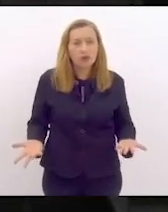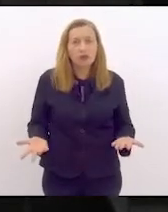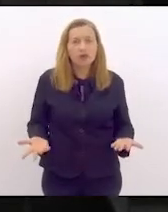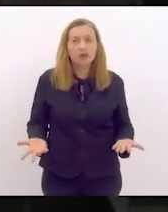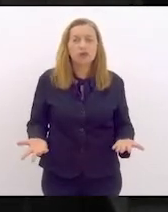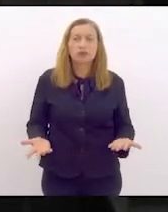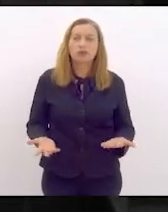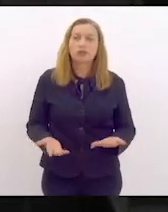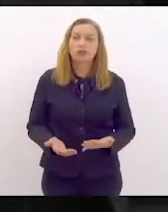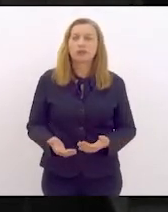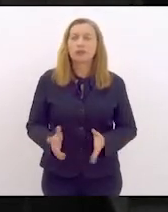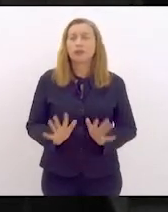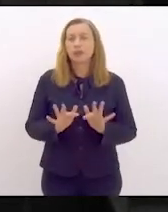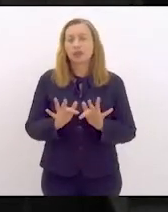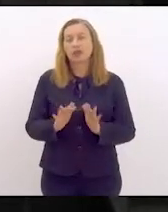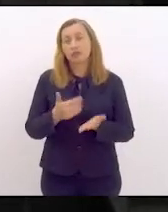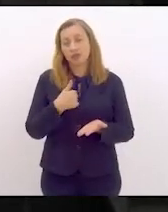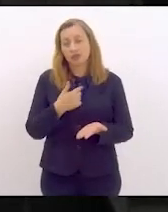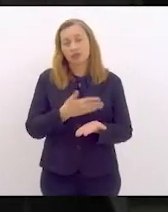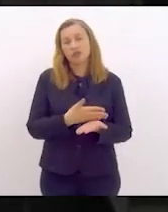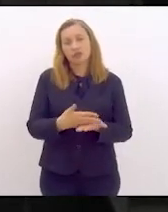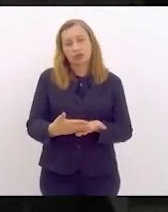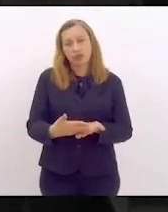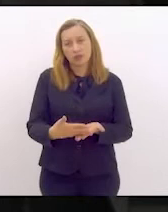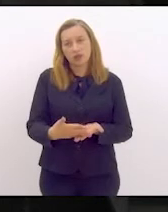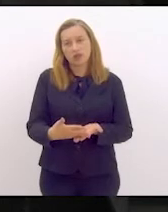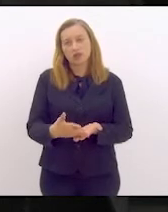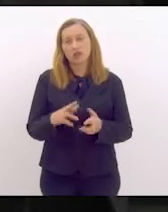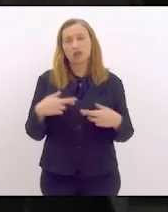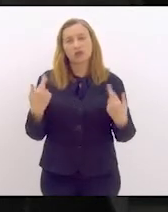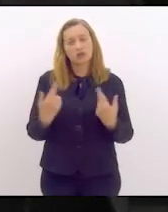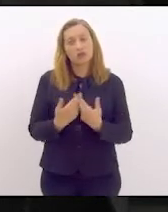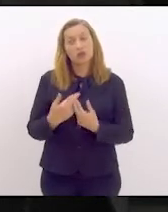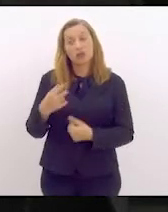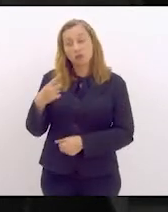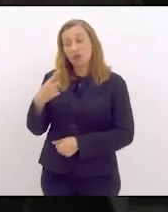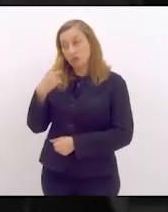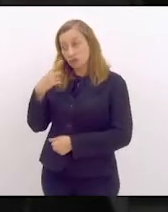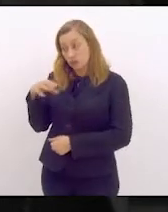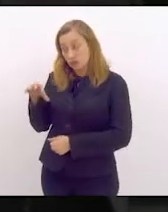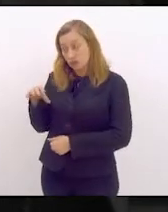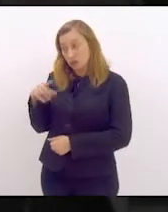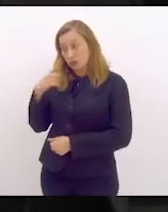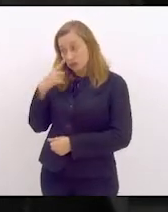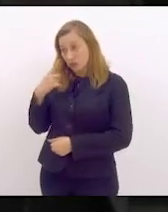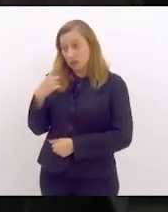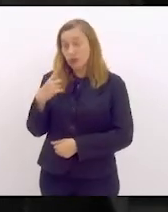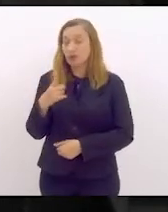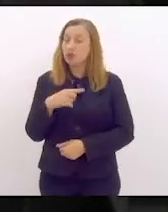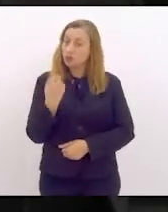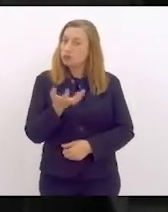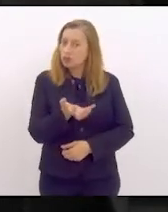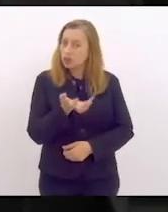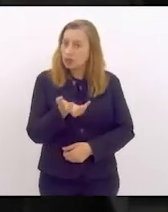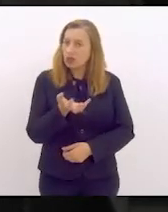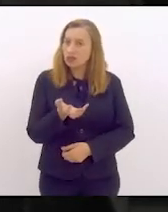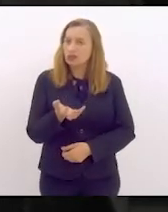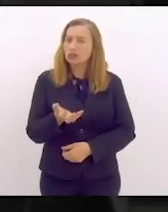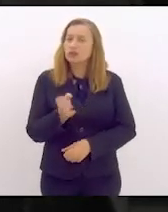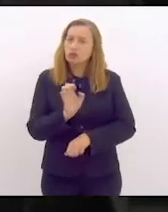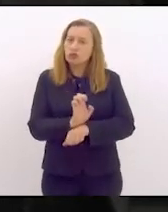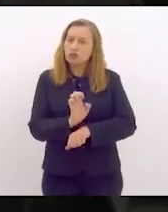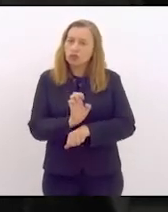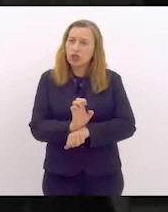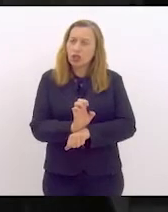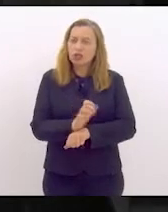A senhora aqui no expediente inicial ouviu dizer que nós queremos um estado